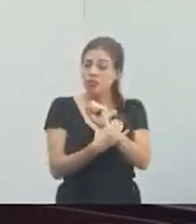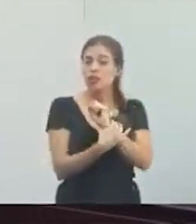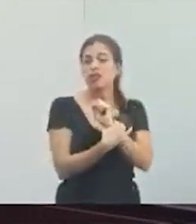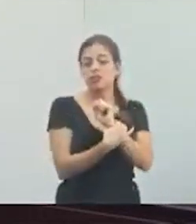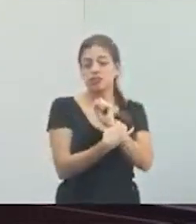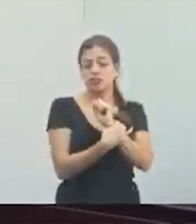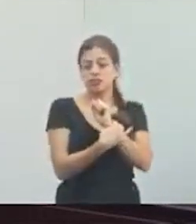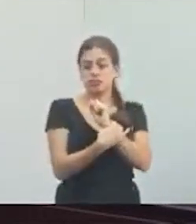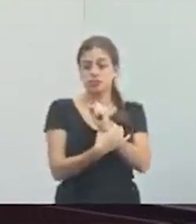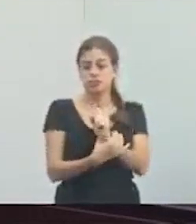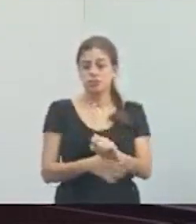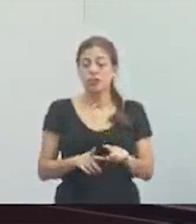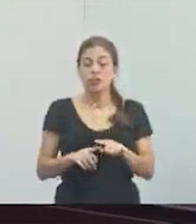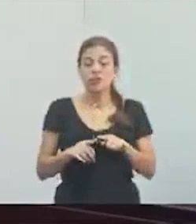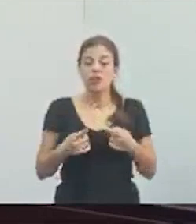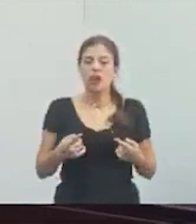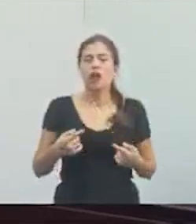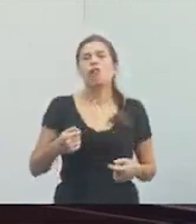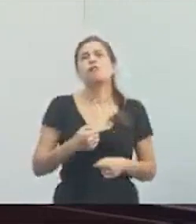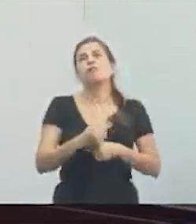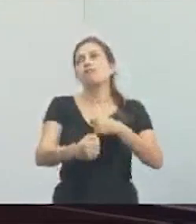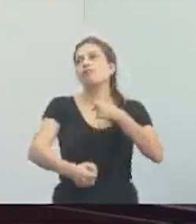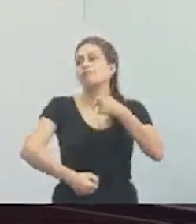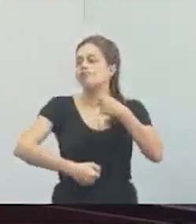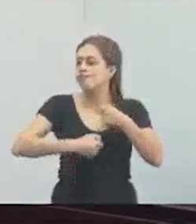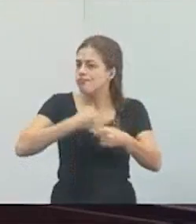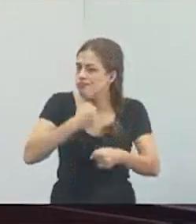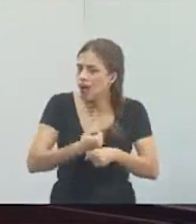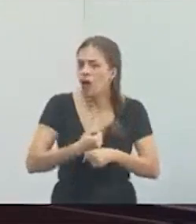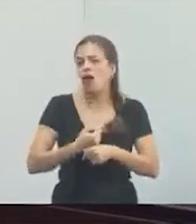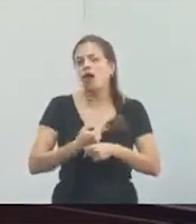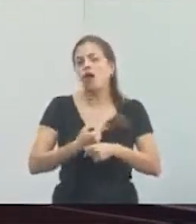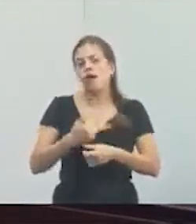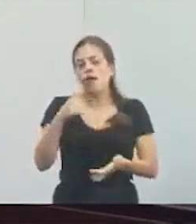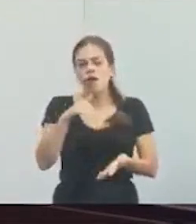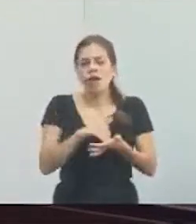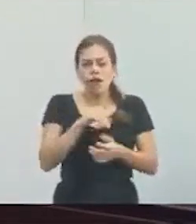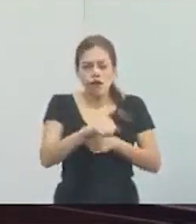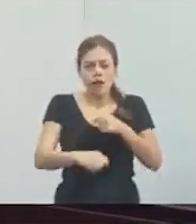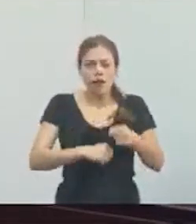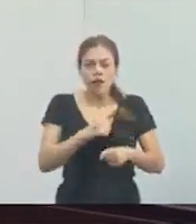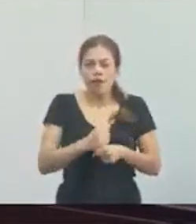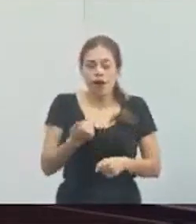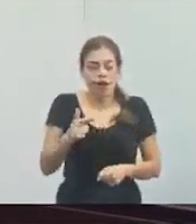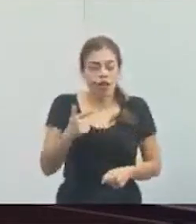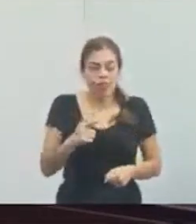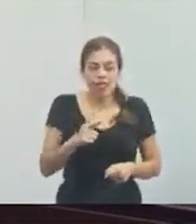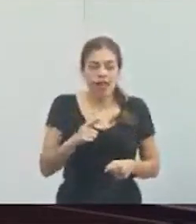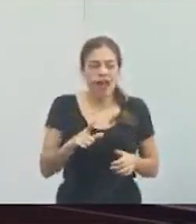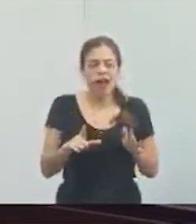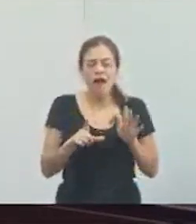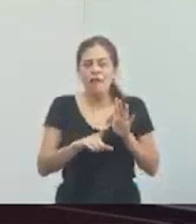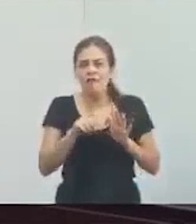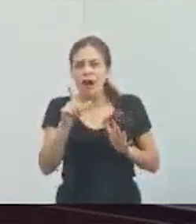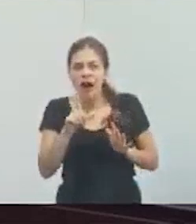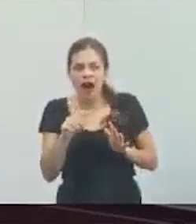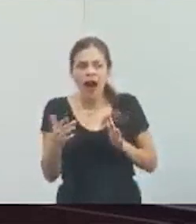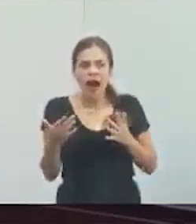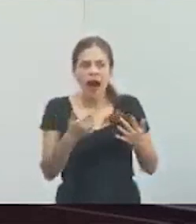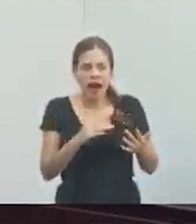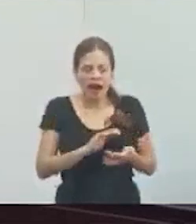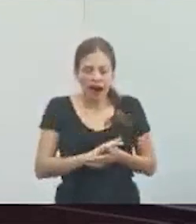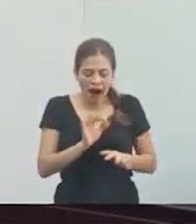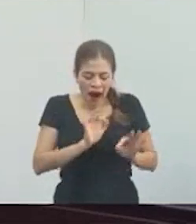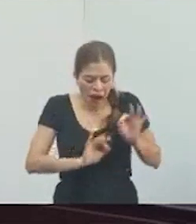também. Mas mais um ano, último ano do segundo mandato, não consegue ter uma logística, não consegue ter